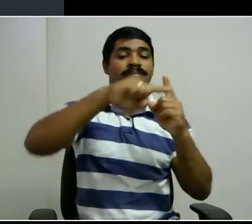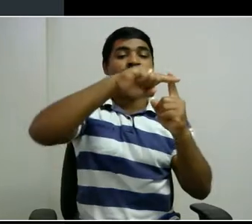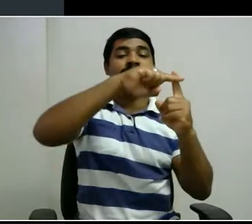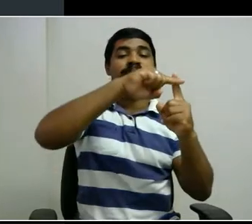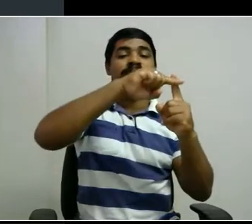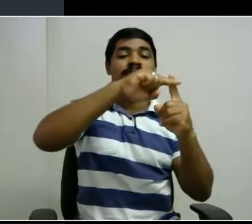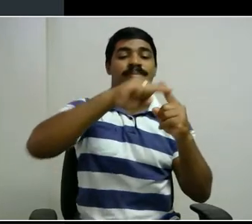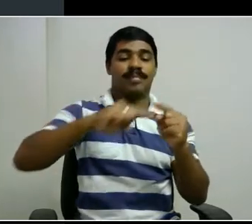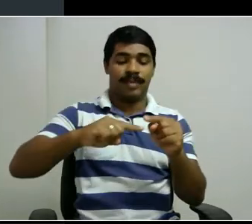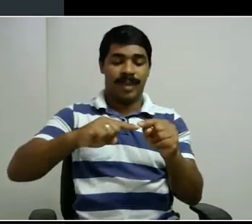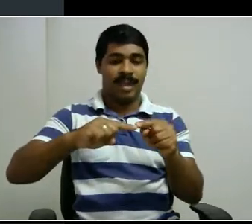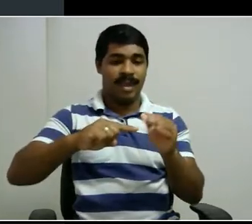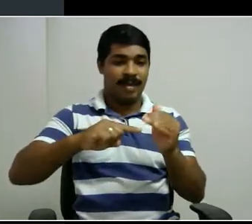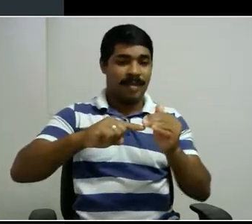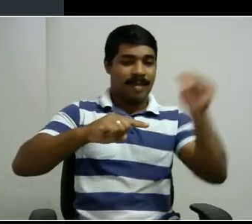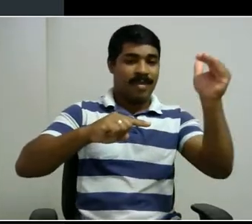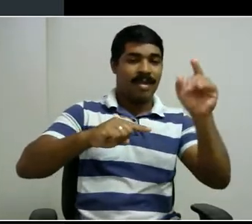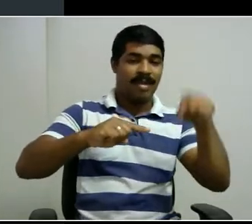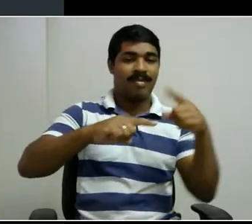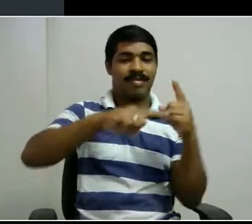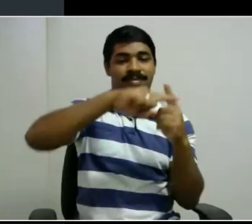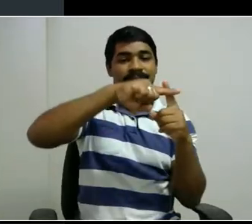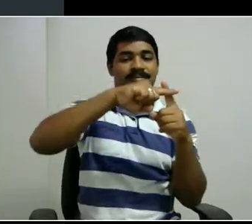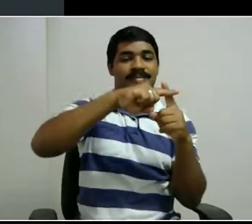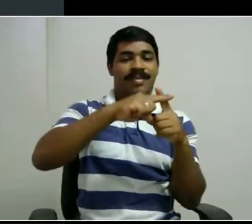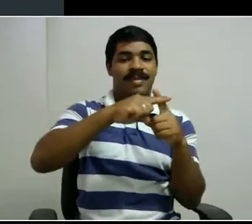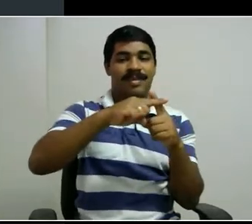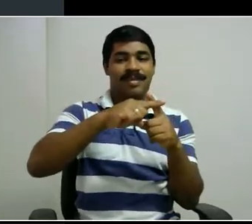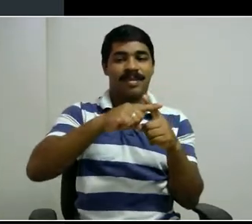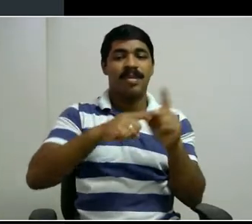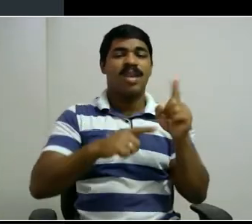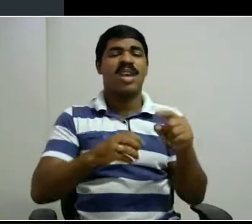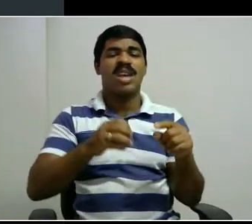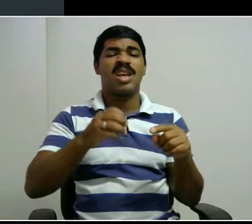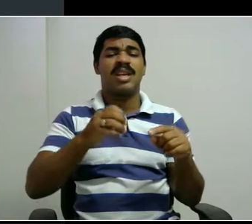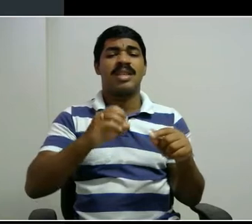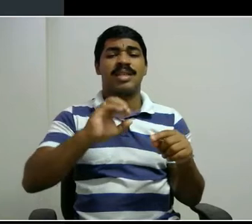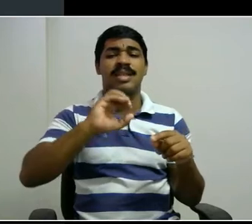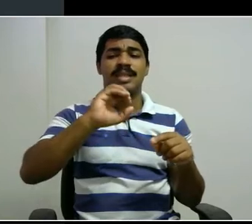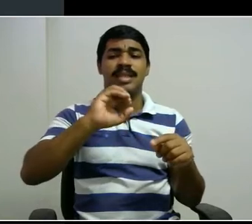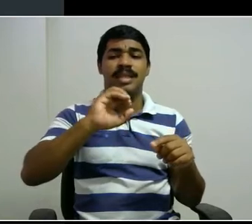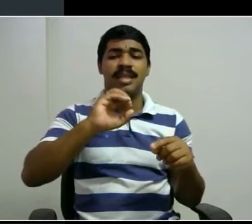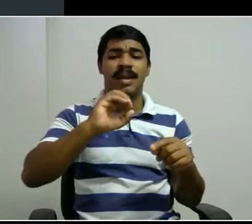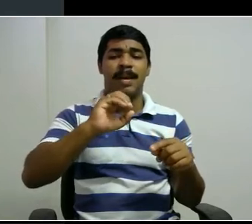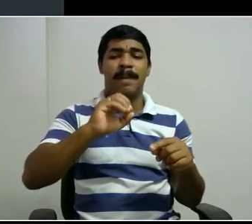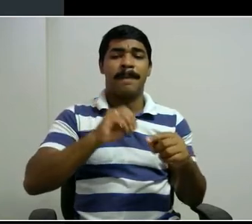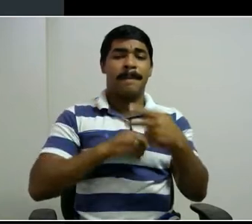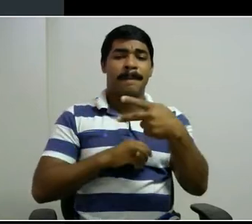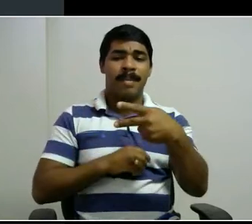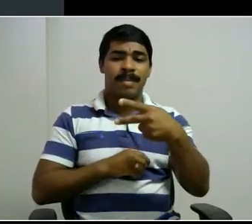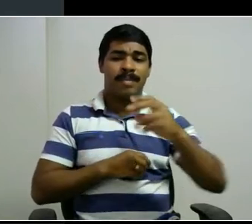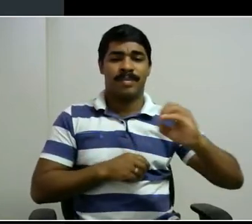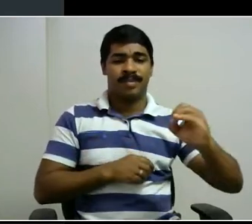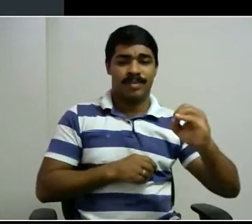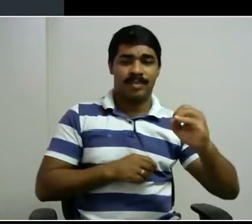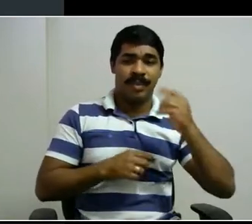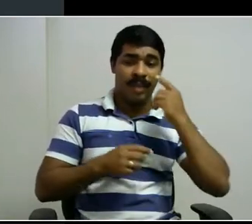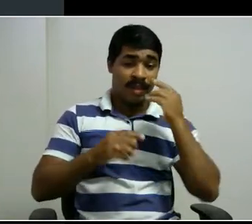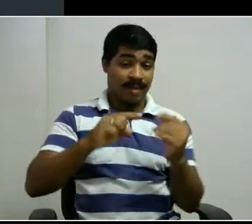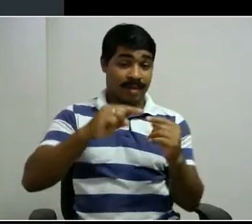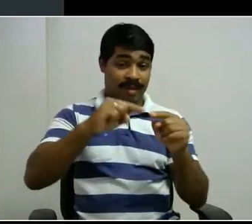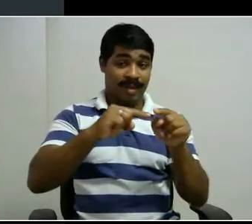é positiva, ela é maior que zero. Tá? E daqui para trás, ó, a função toda está para